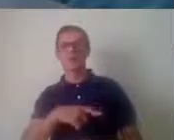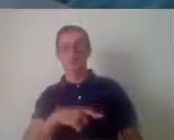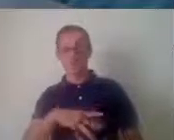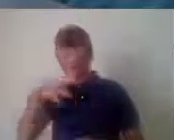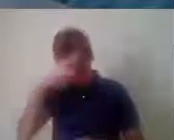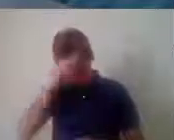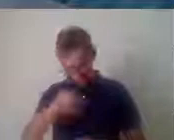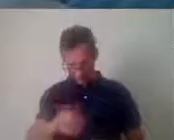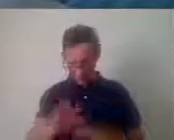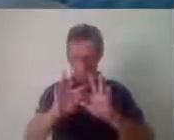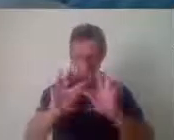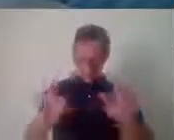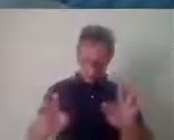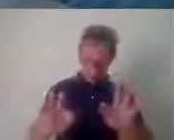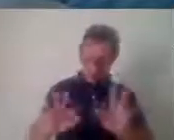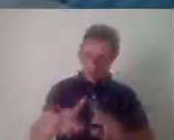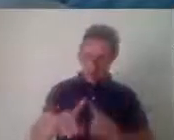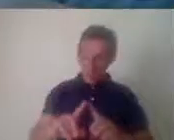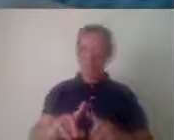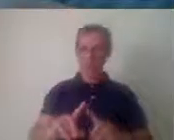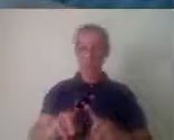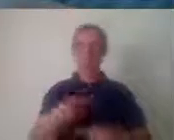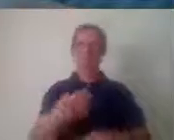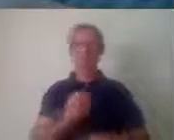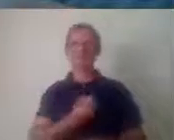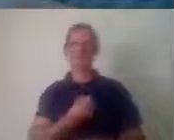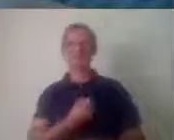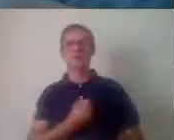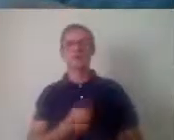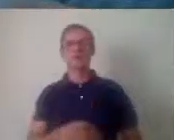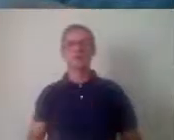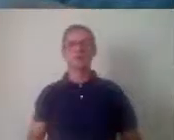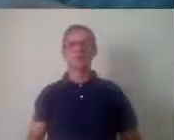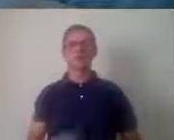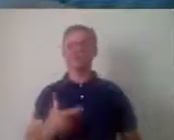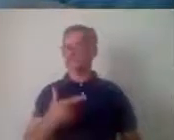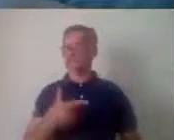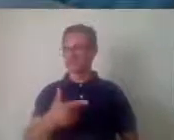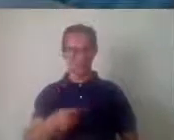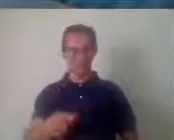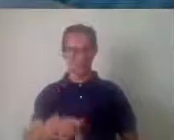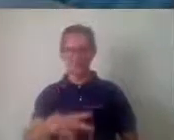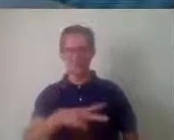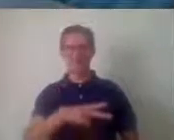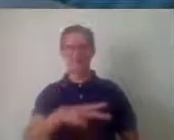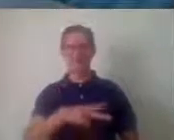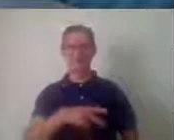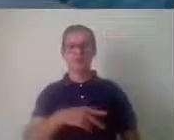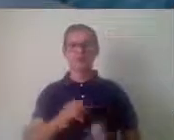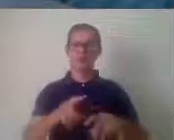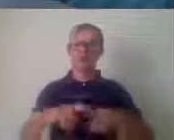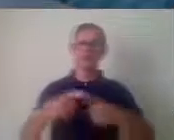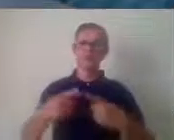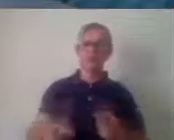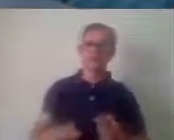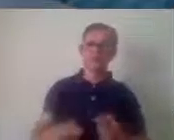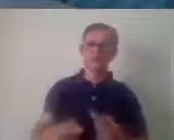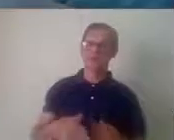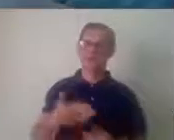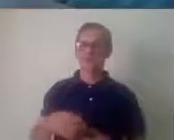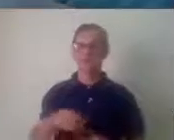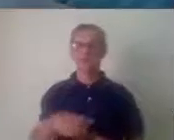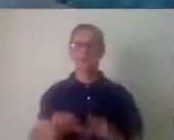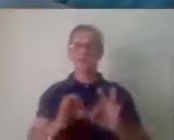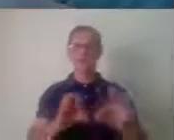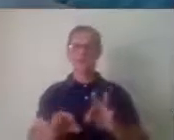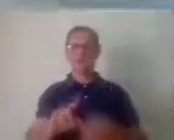entre uma função, a outra entre o número, tá? Então, não vai ter essa particularidade, tá? Pensando nisso, vamos montar